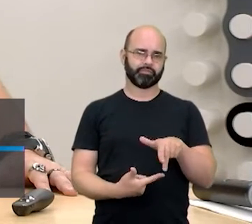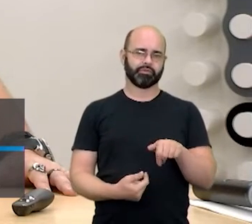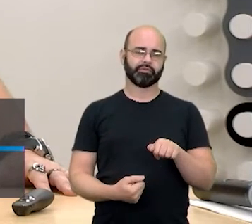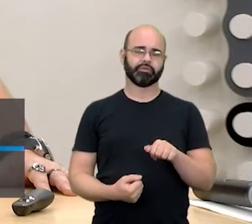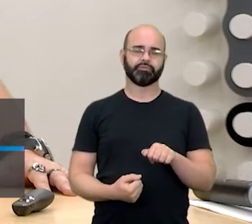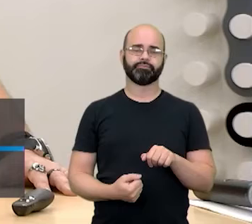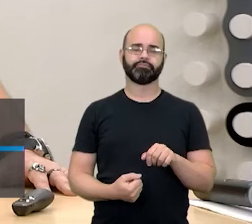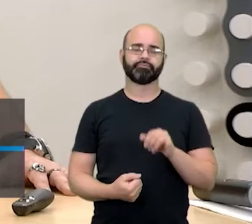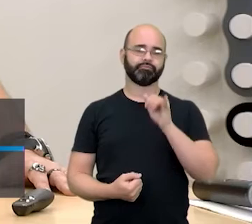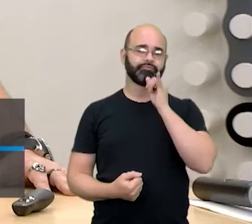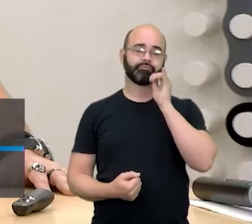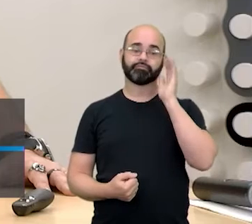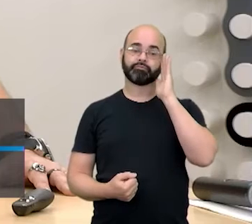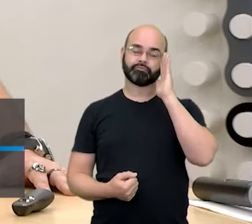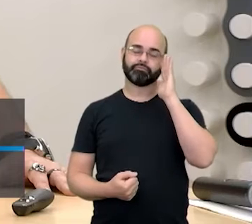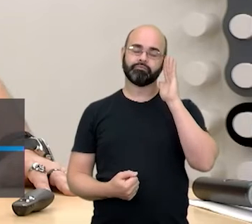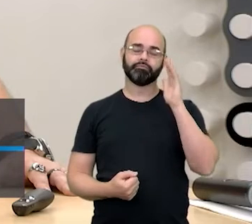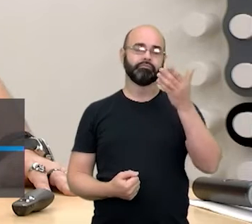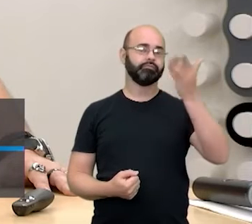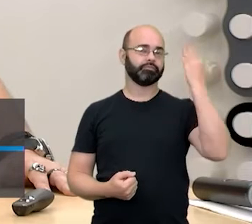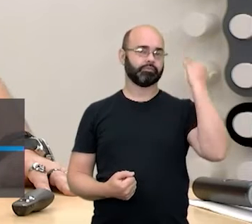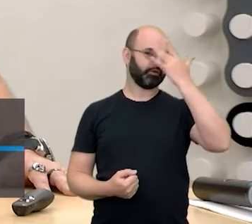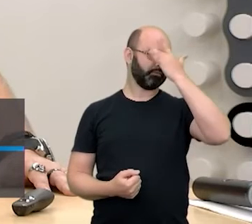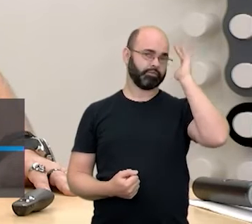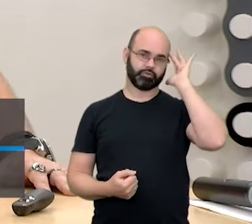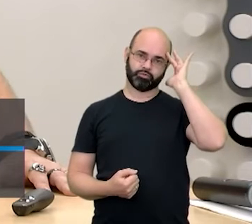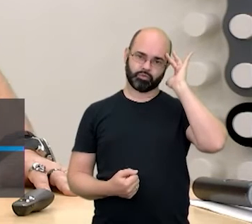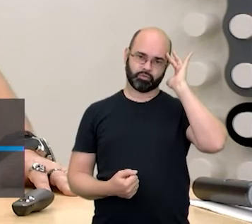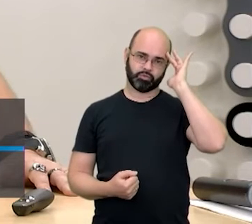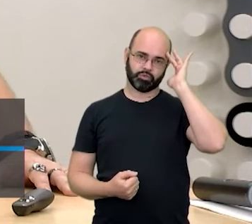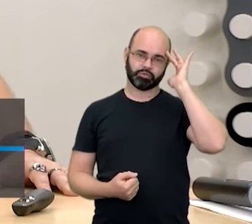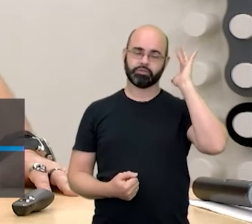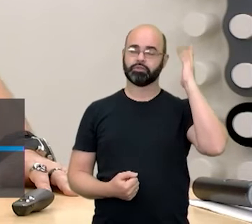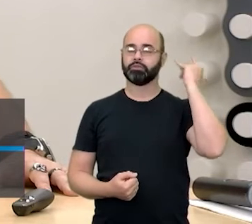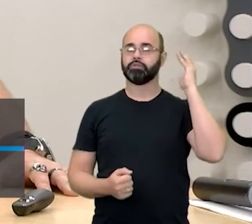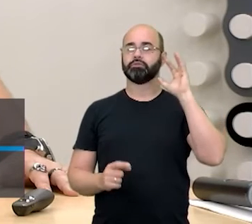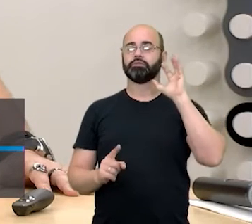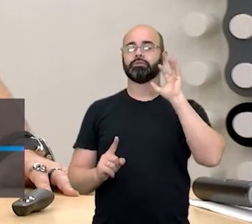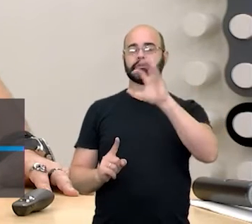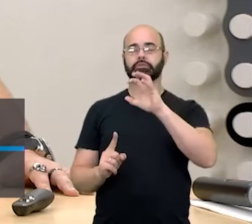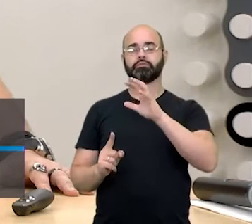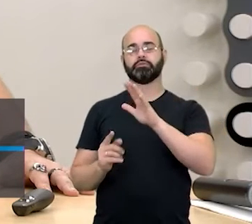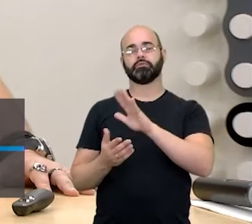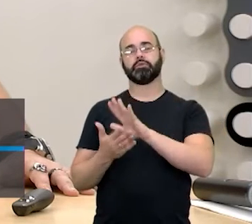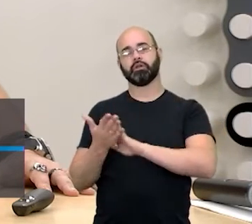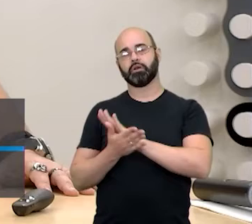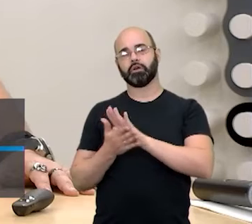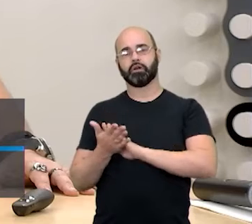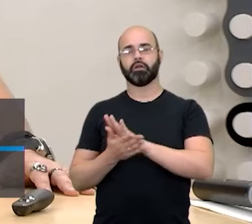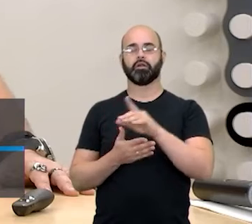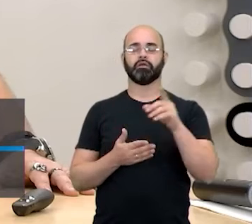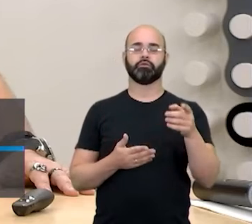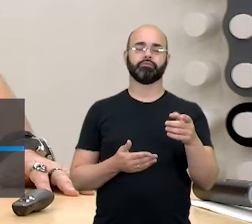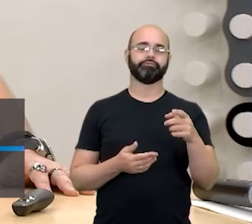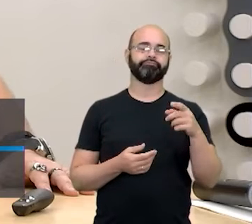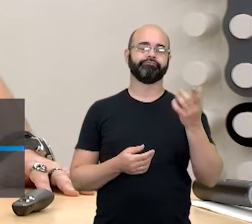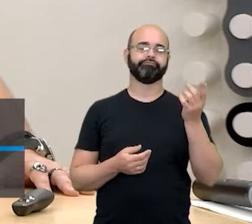humano não afetava diretamente, né, com as suas construções, com as